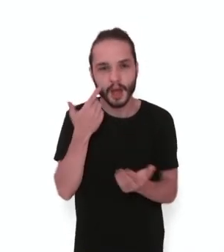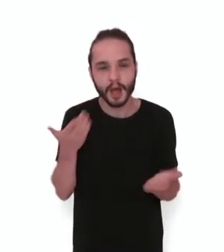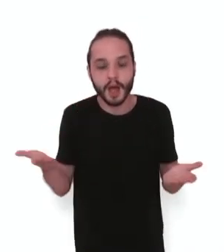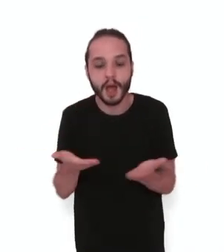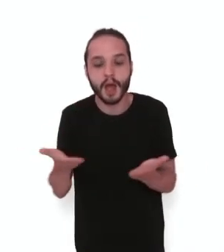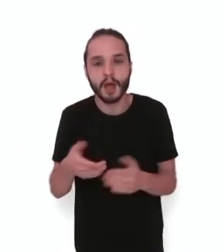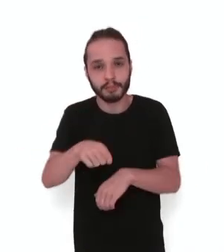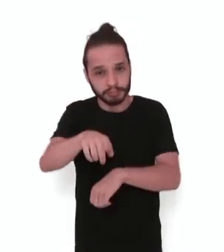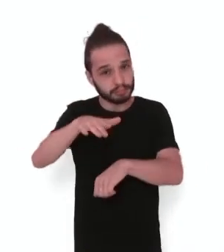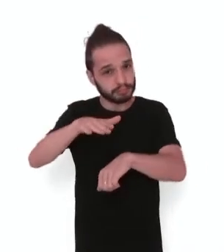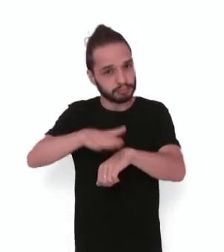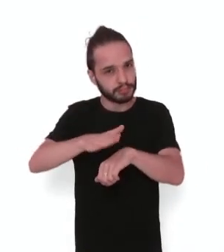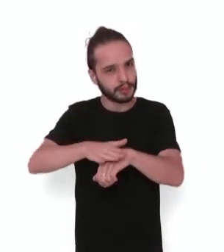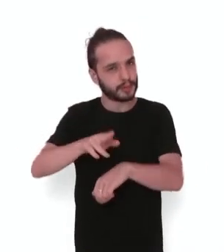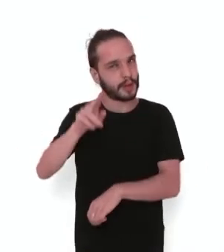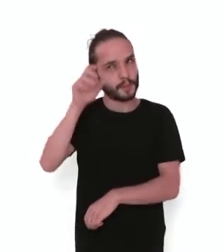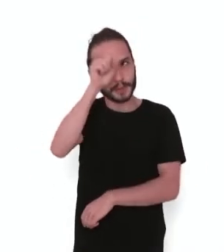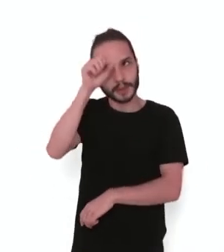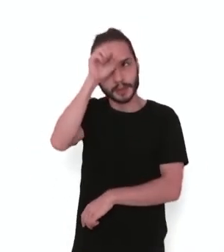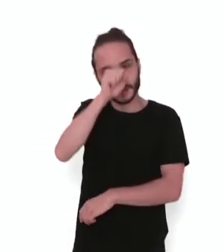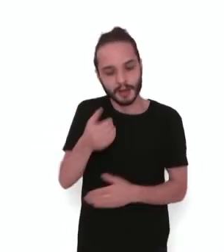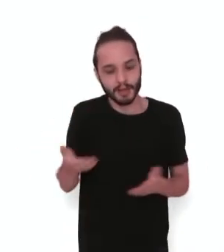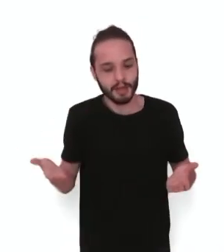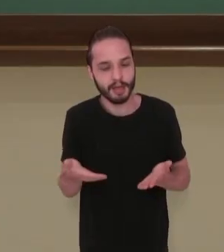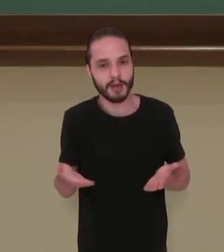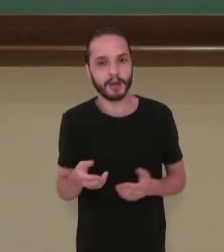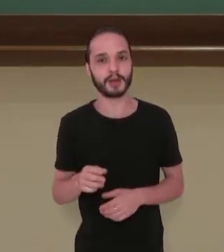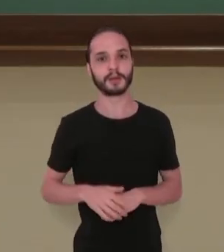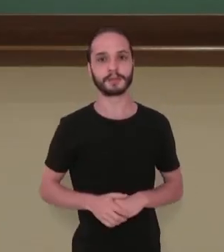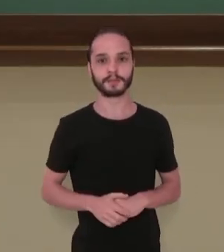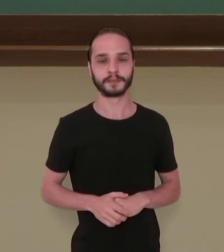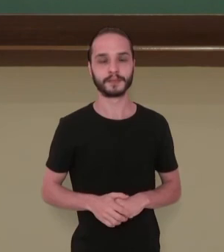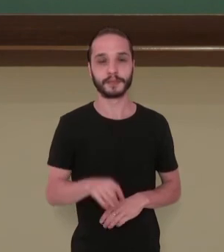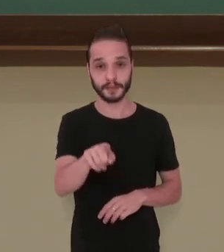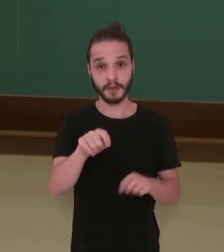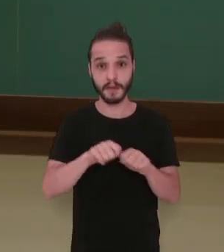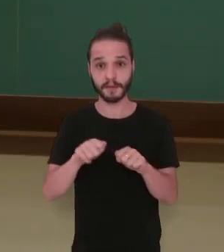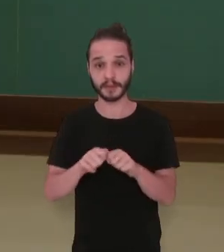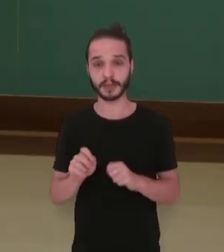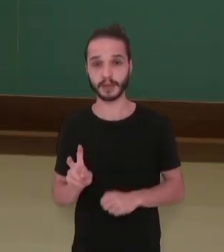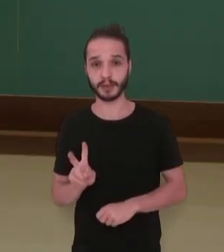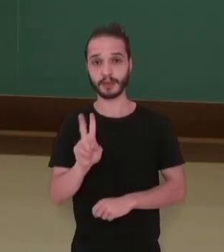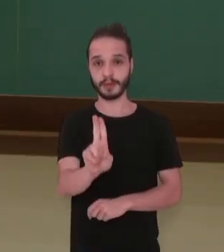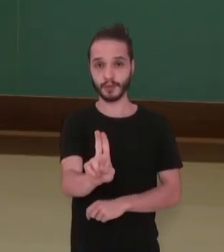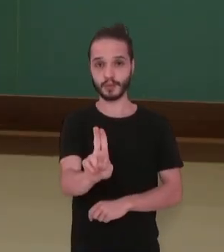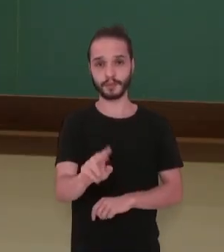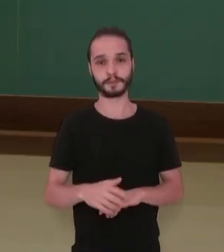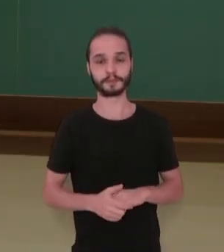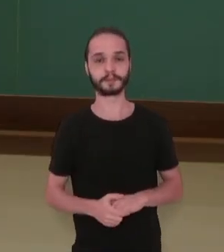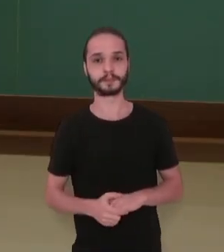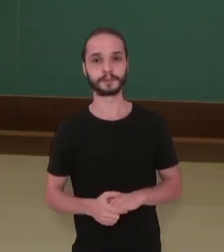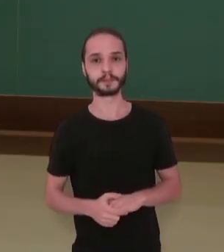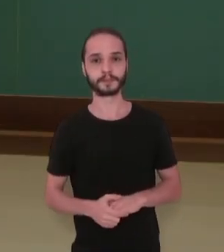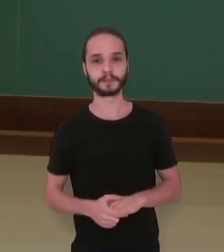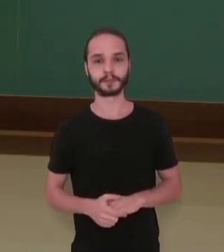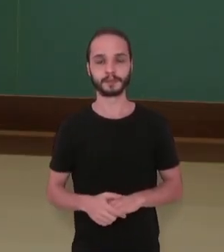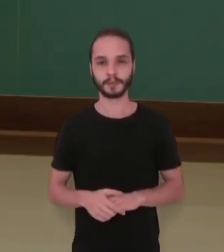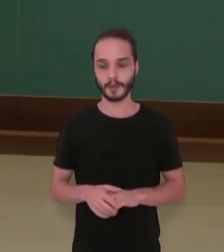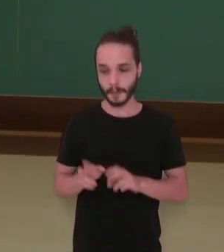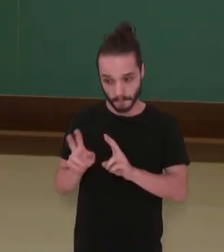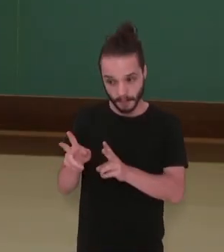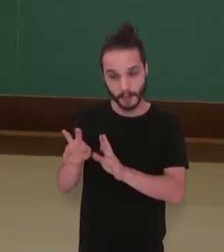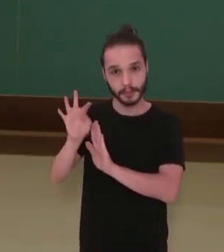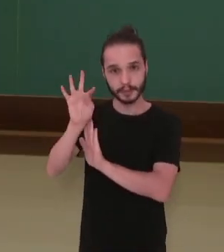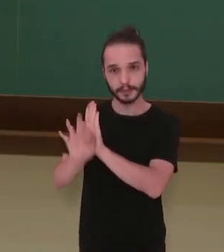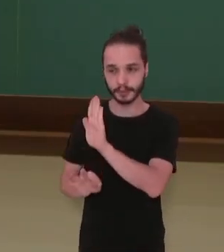você aprendeu, combinado? Formem pares, ok? Inspirado nos textos estudados